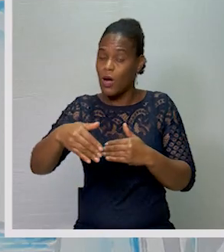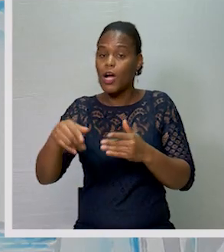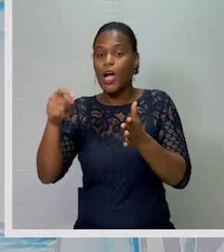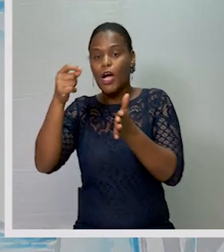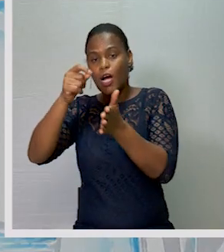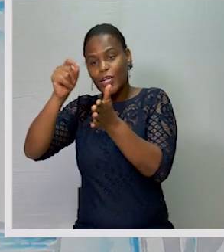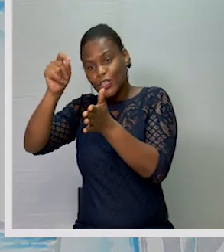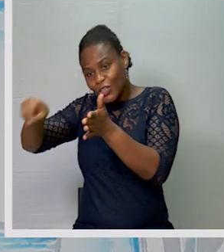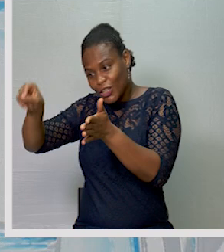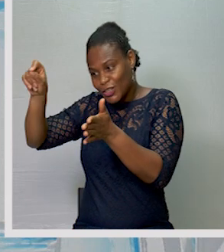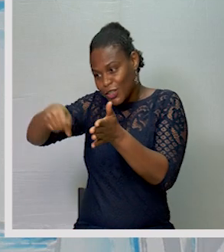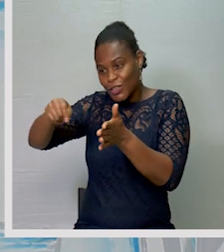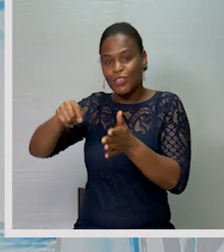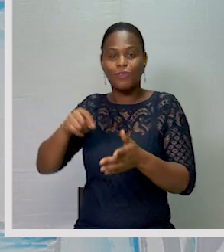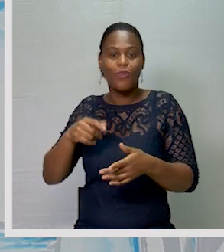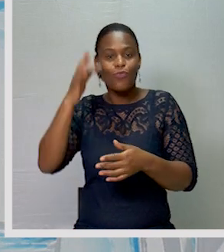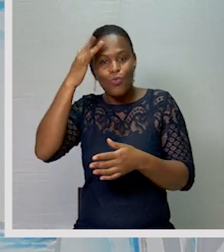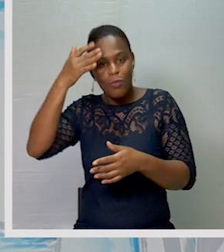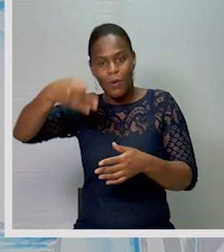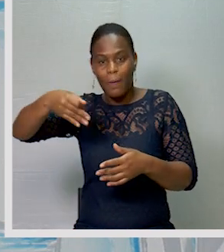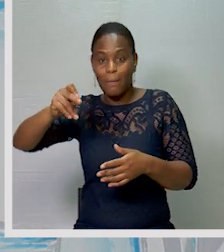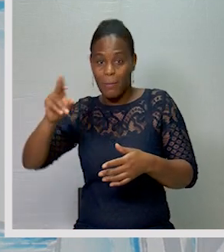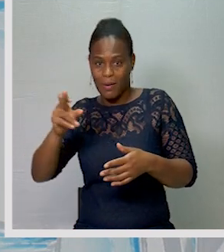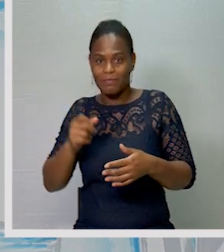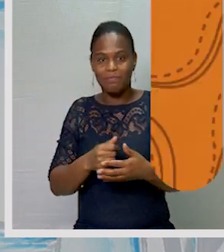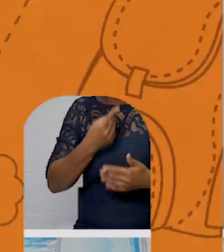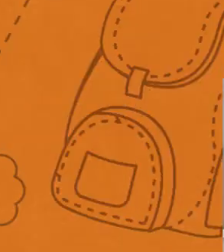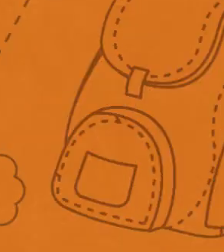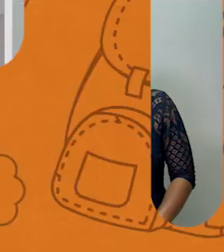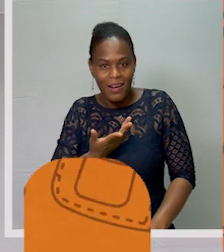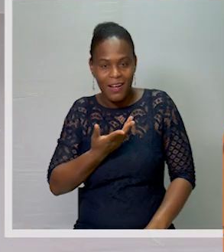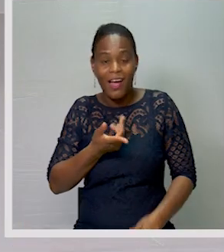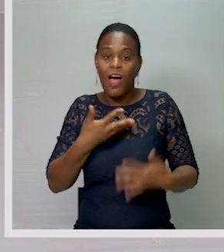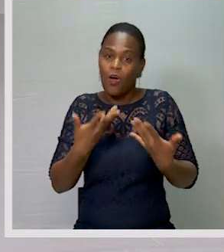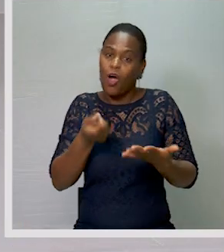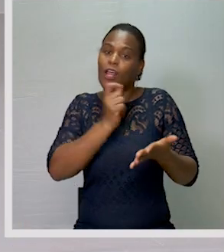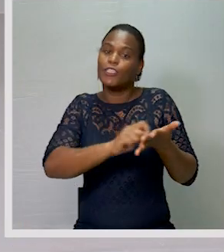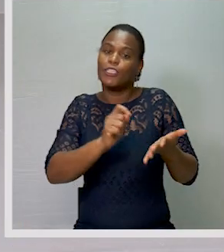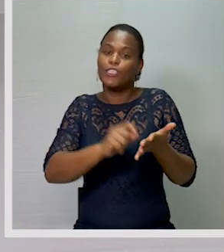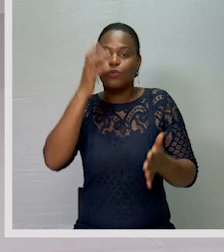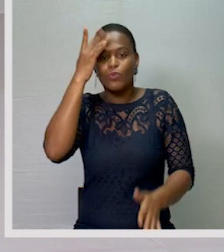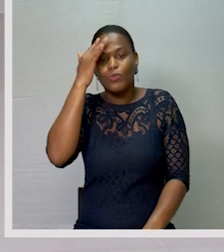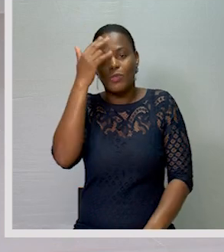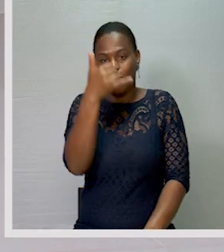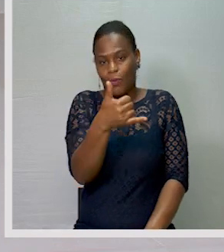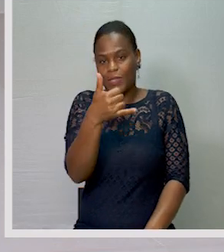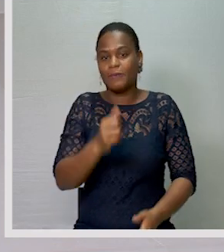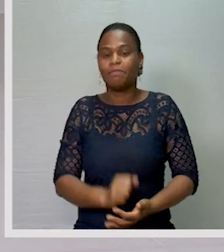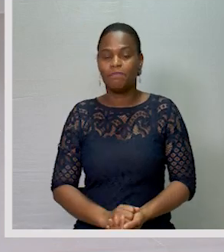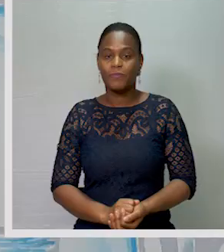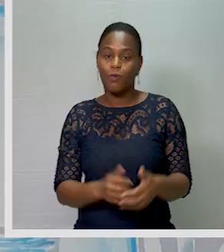obviamente, colocar X no número par. Entenderam? Agora vamos para o exercício